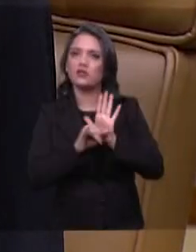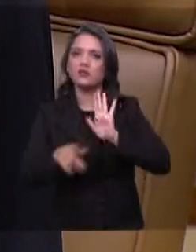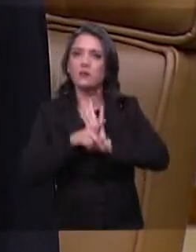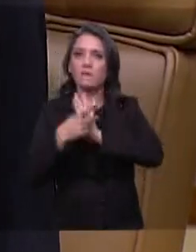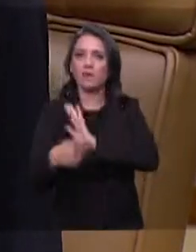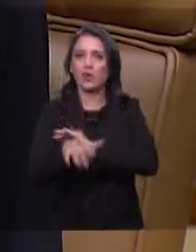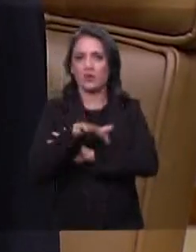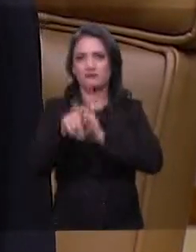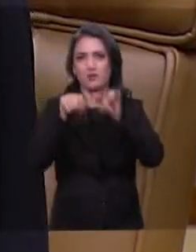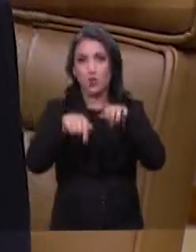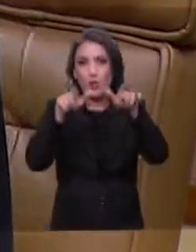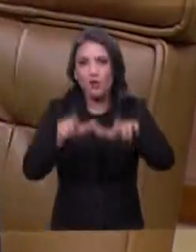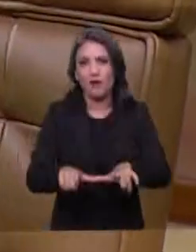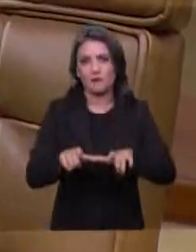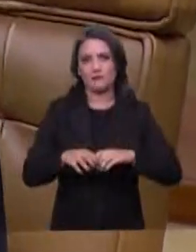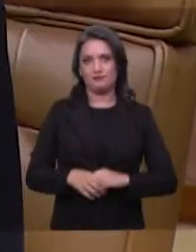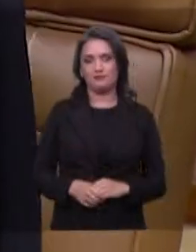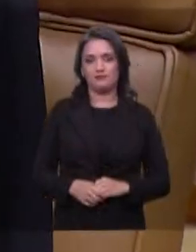desses territórios.